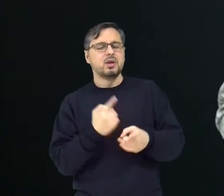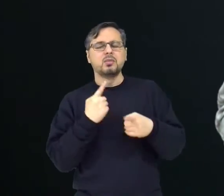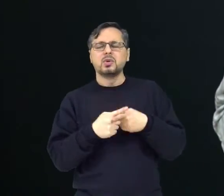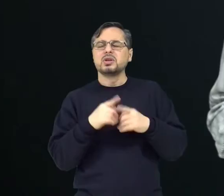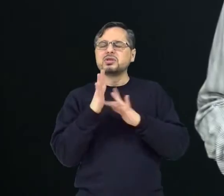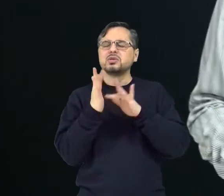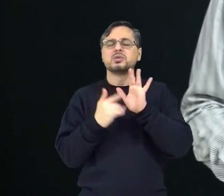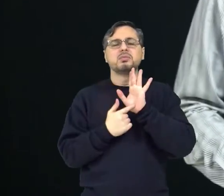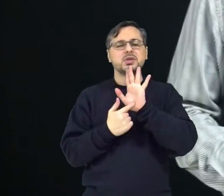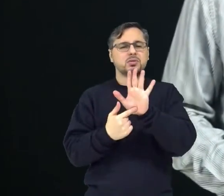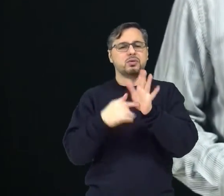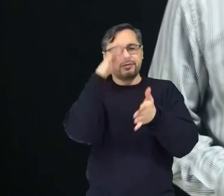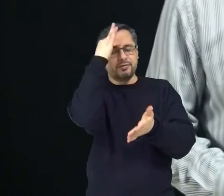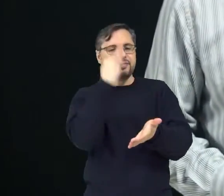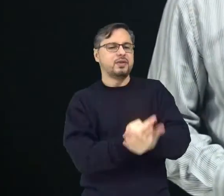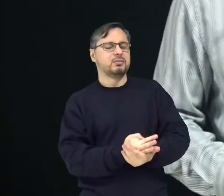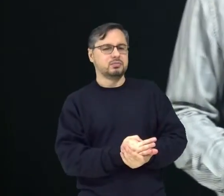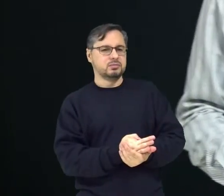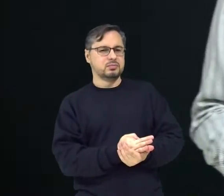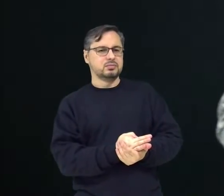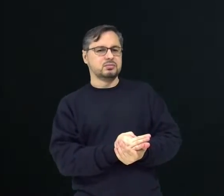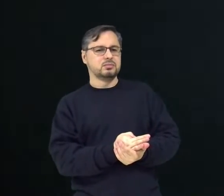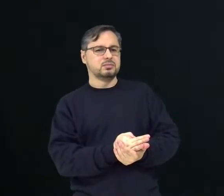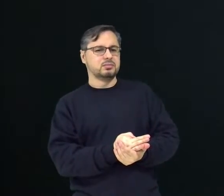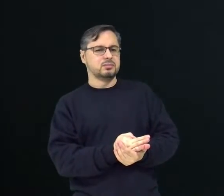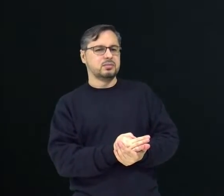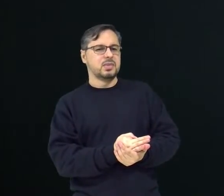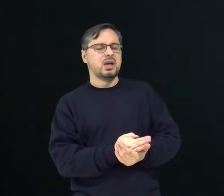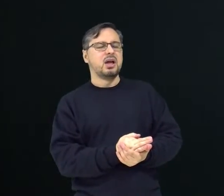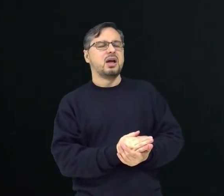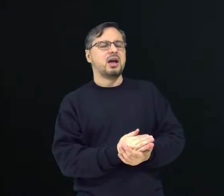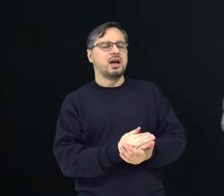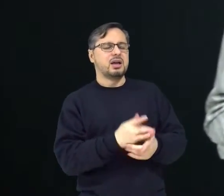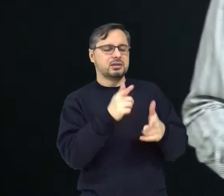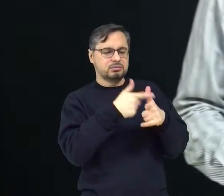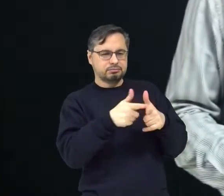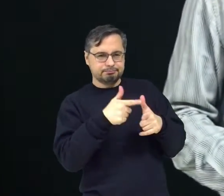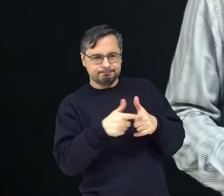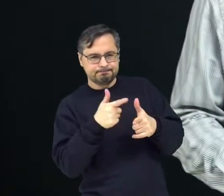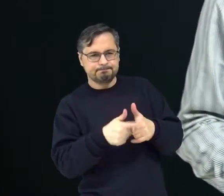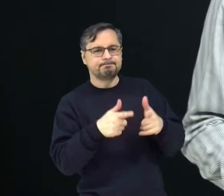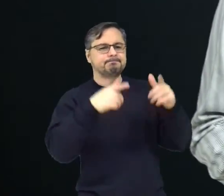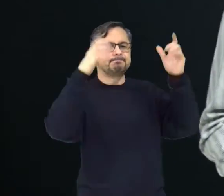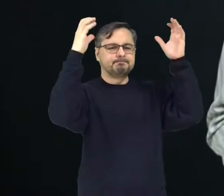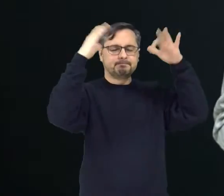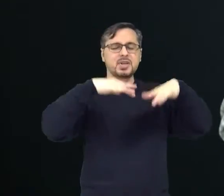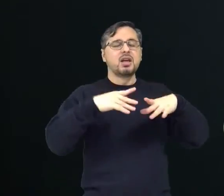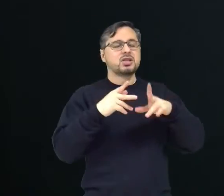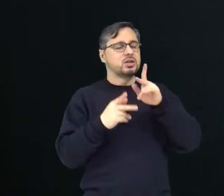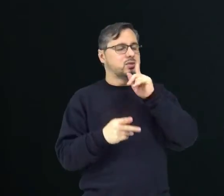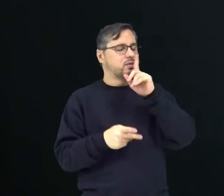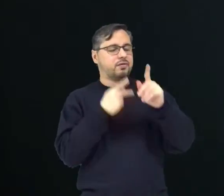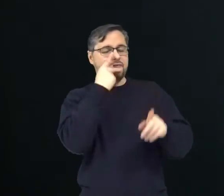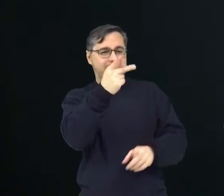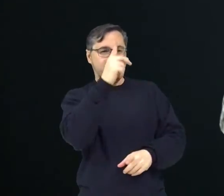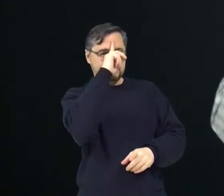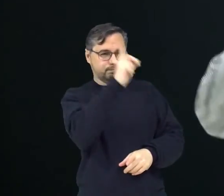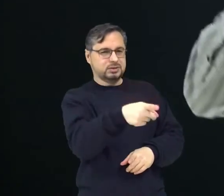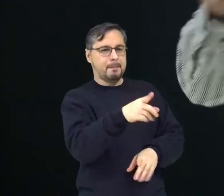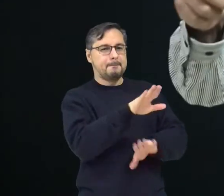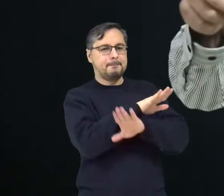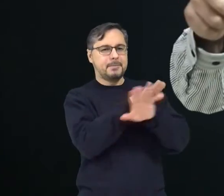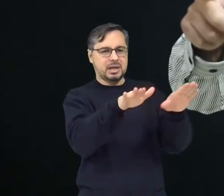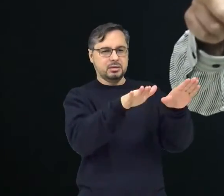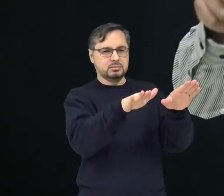Jesus foi a fé. A tempestade, Jesus dá uma palavra de ordem